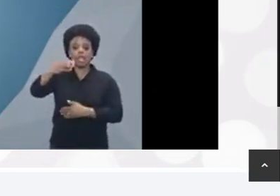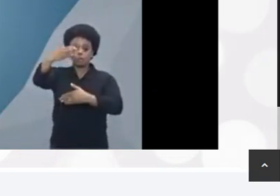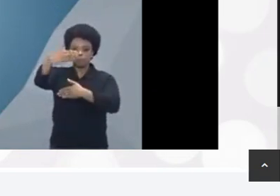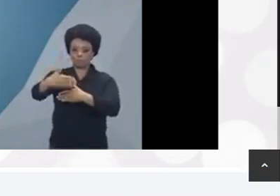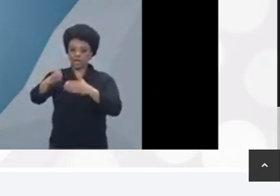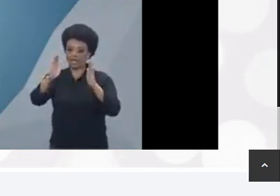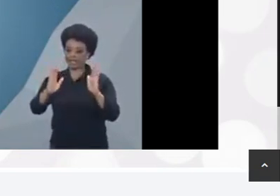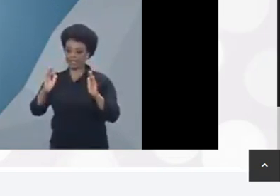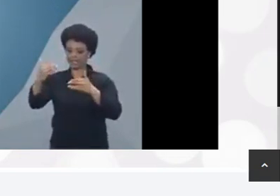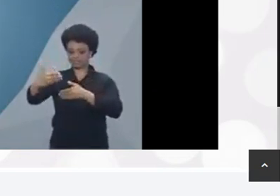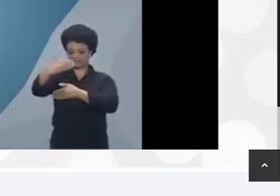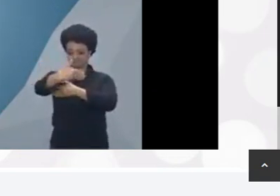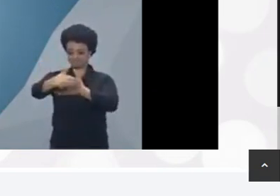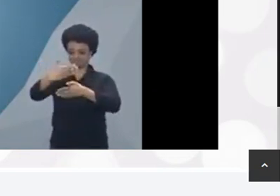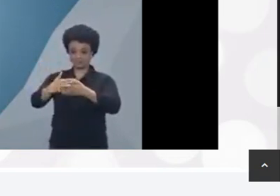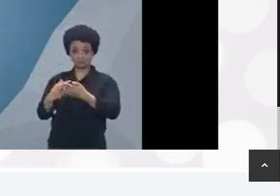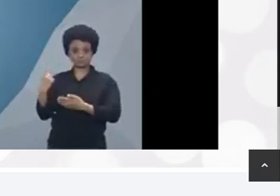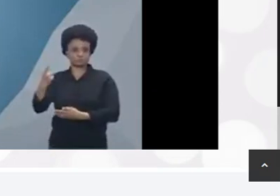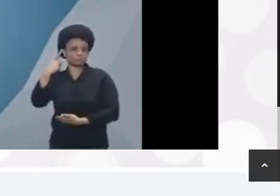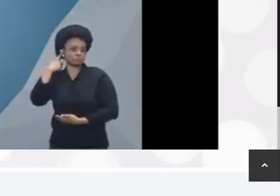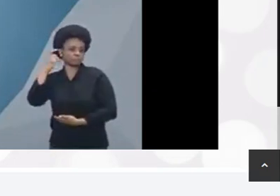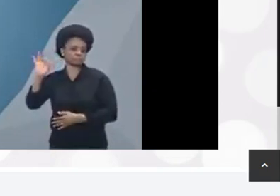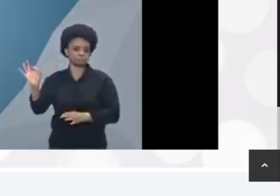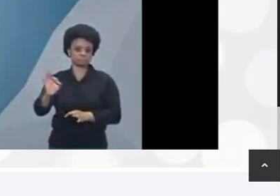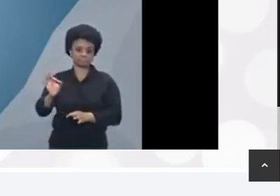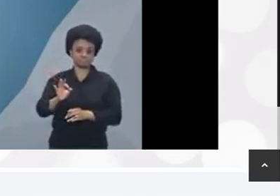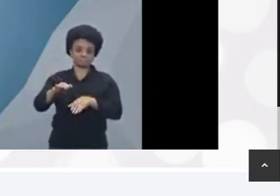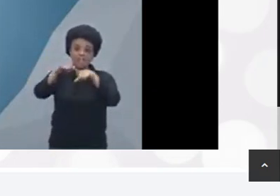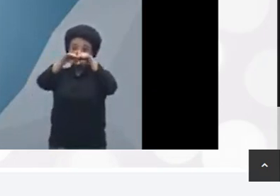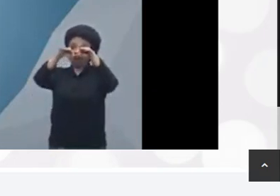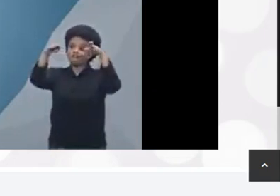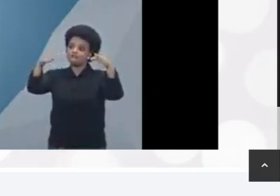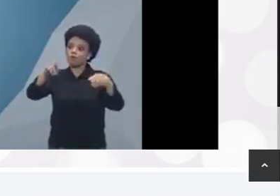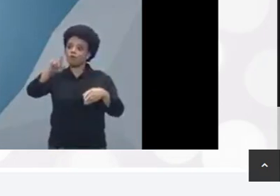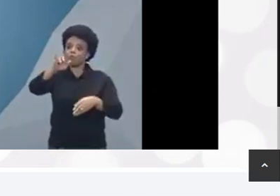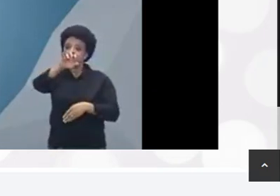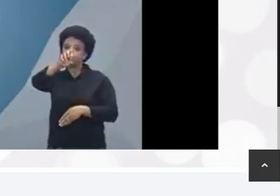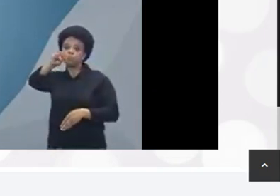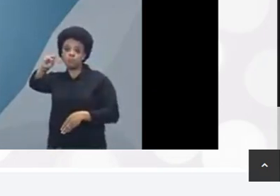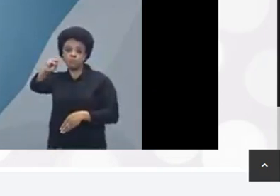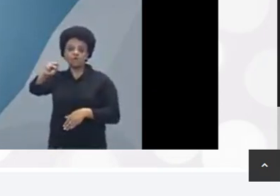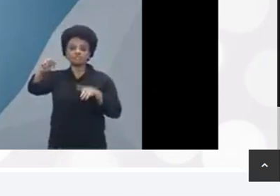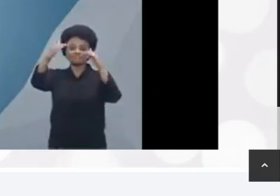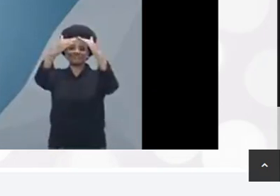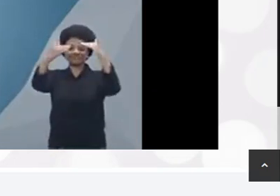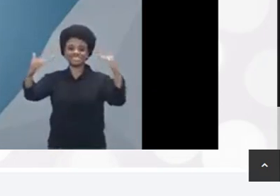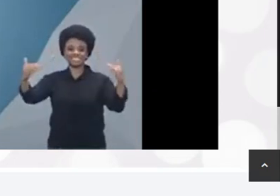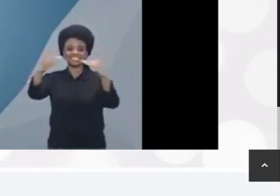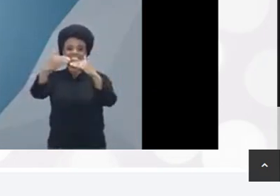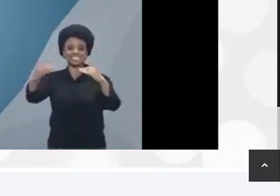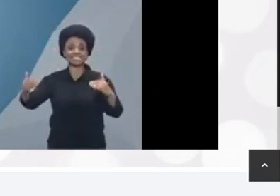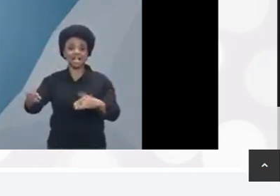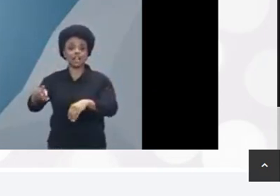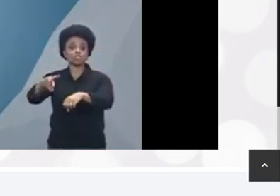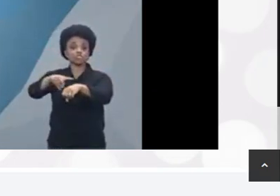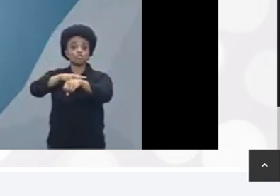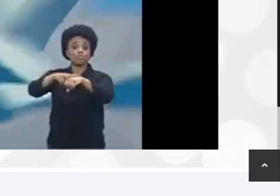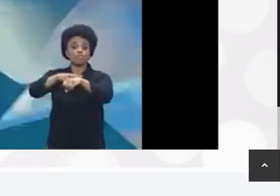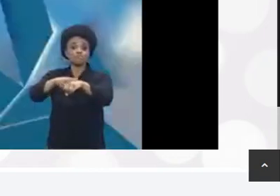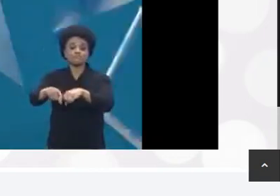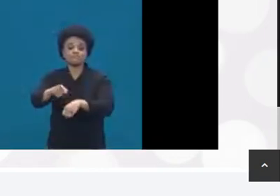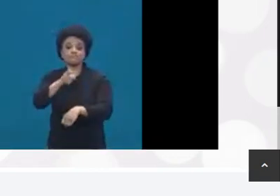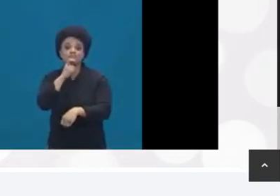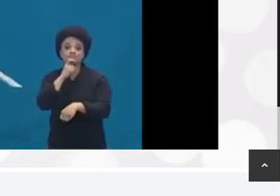materiais isolantes, os forros de gesso acartonado e os telhados verdes, que promovem o resfriamento das coberturas.